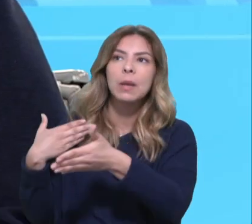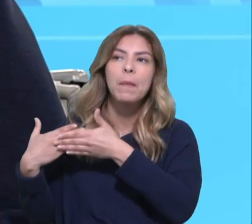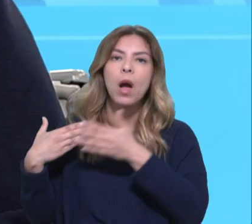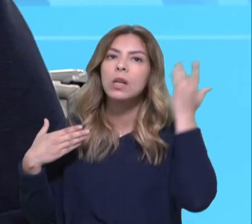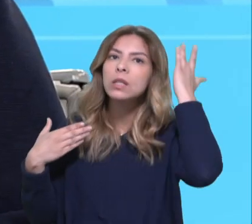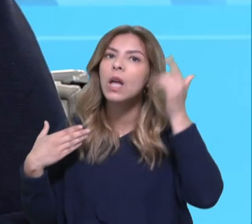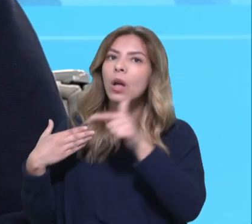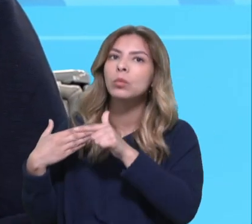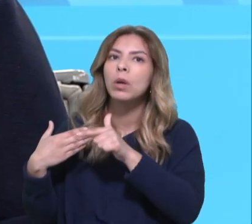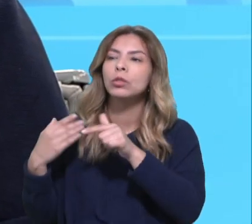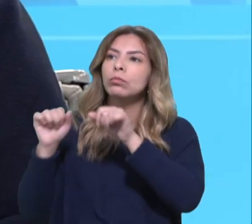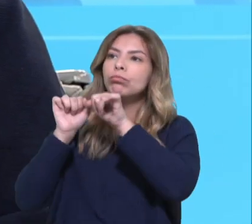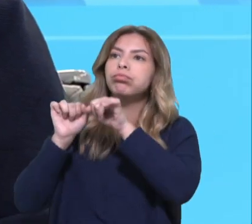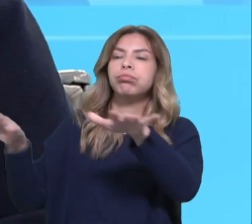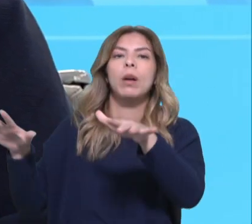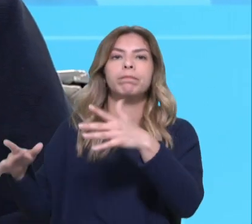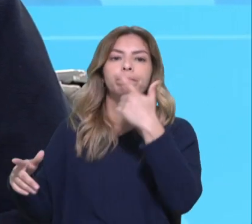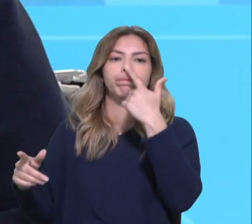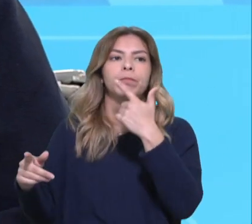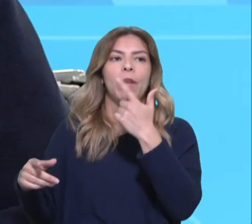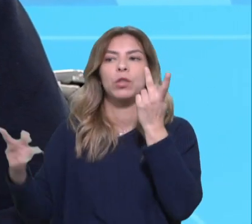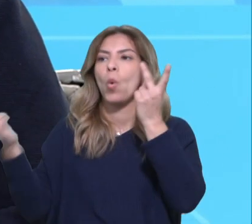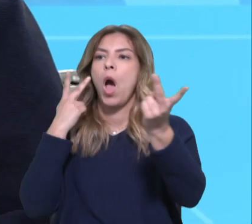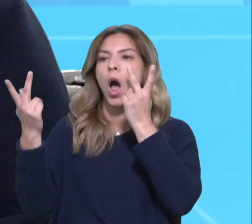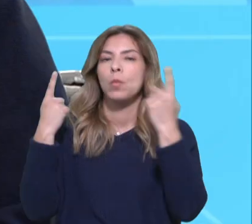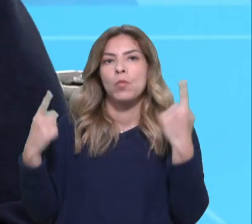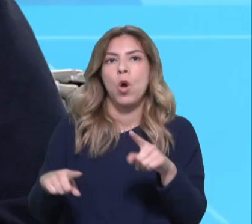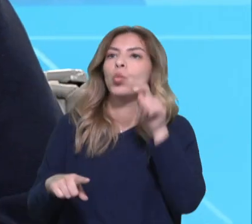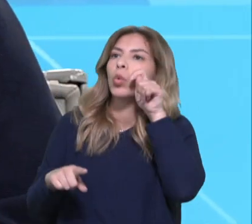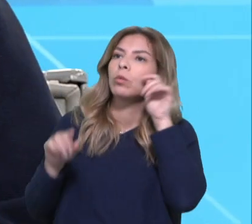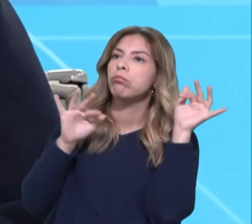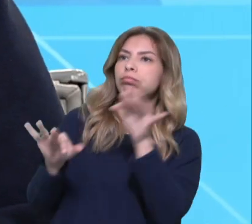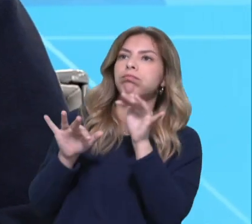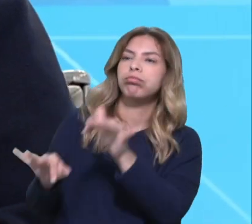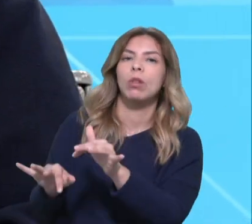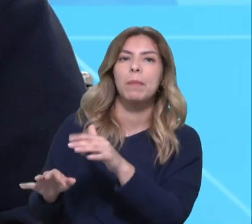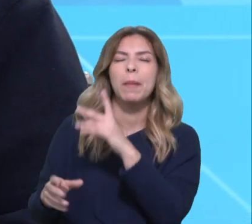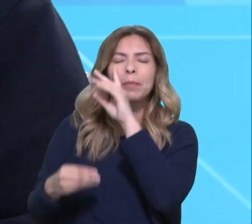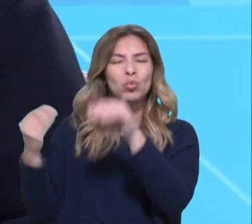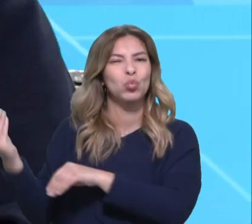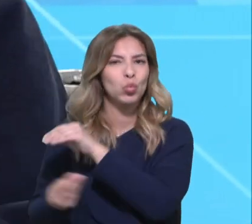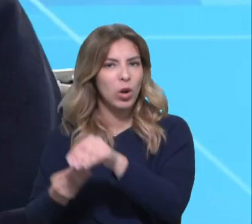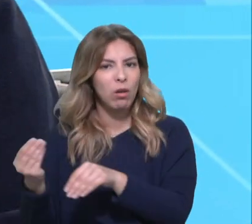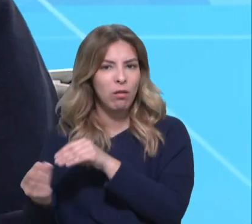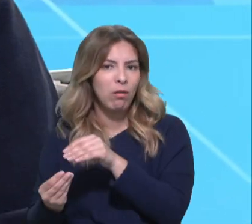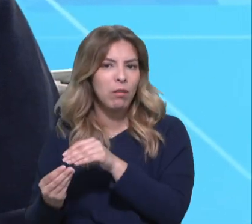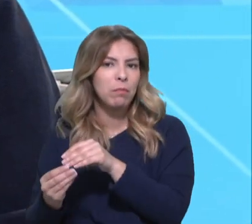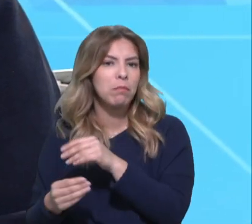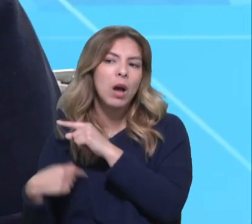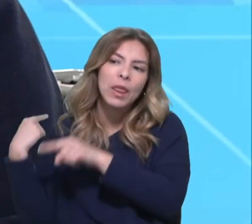também industrializaram um pouco todo este conceito. Portanto, digamos, aqui há uma mistura, no fundo, deste